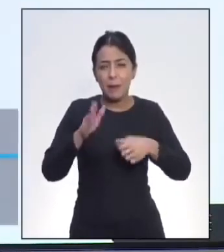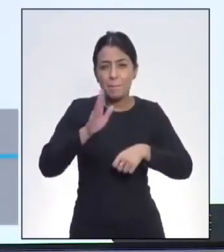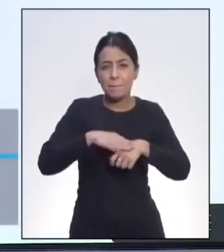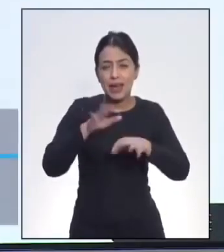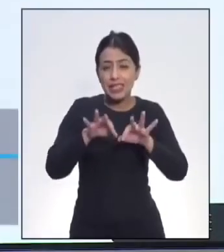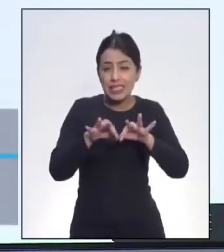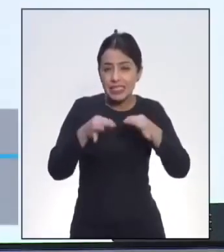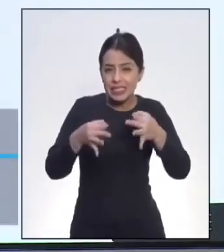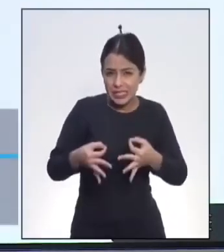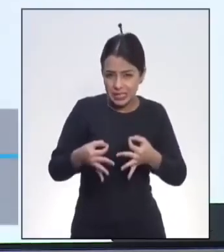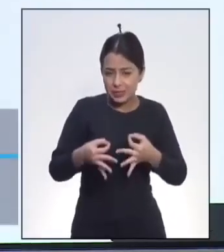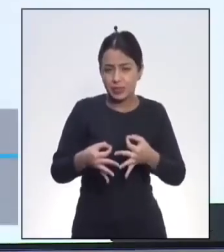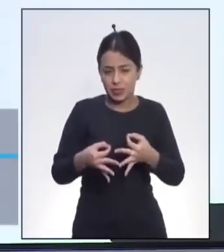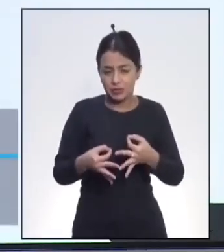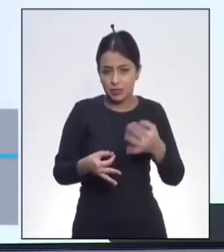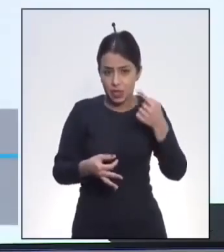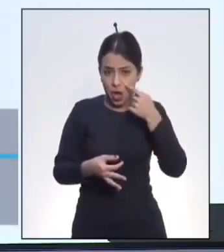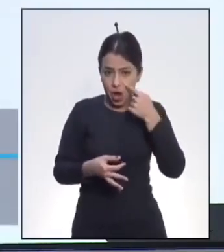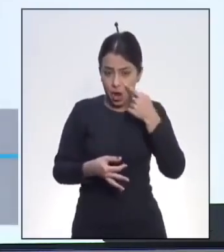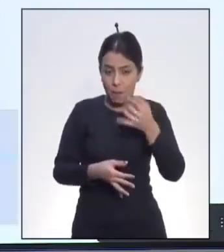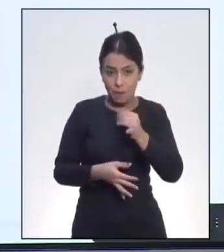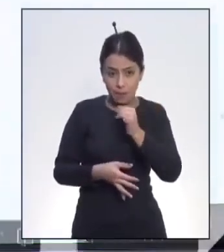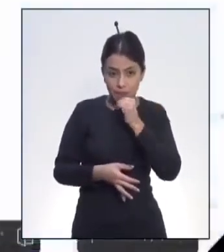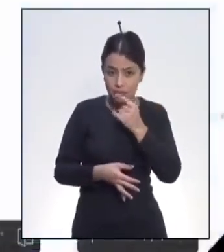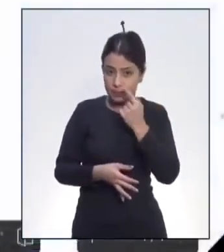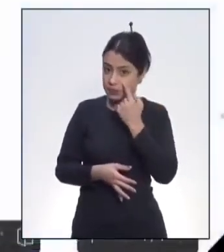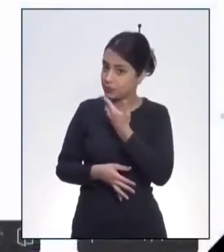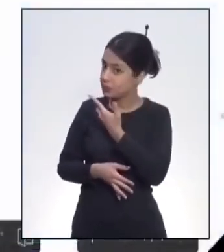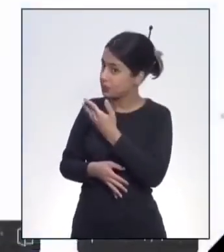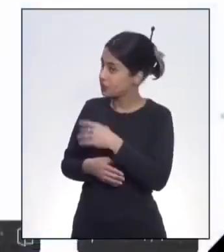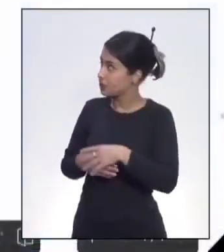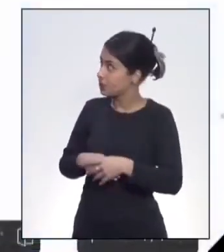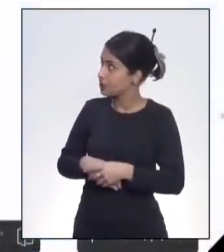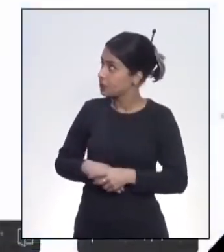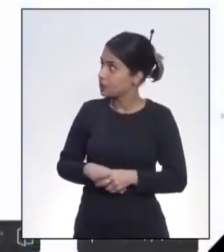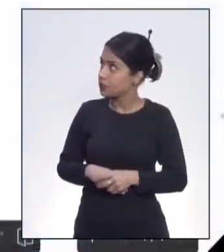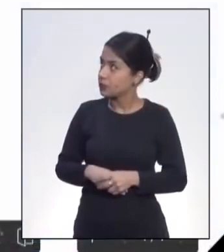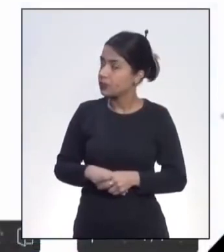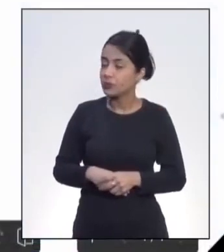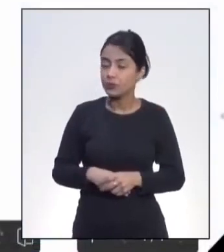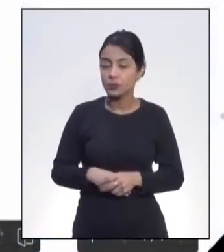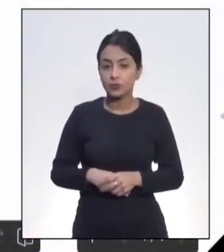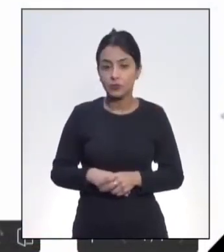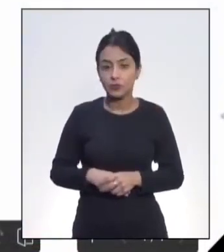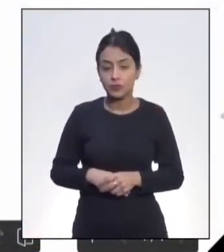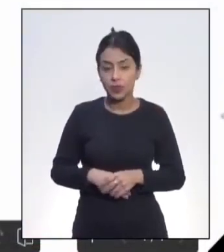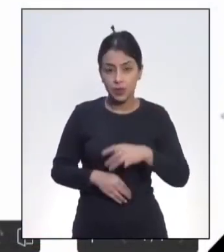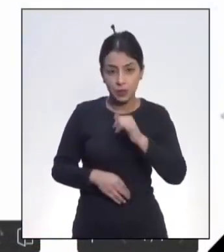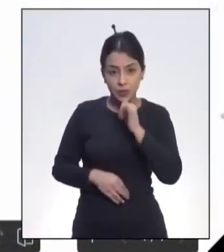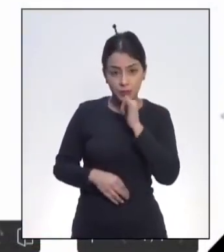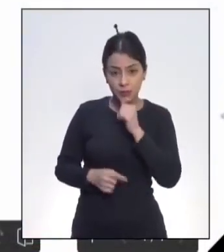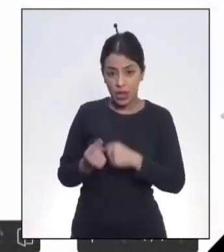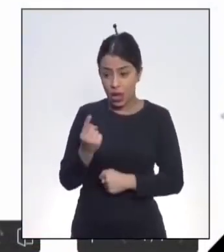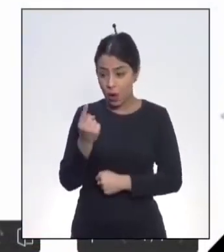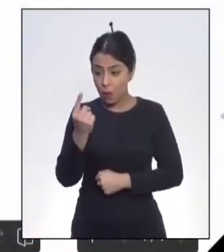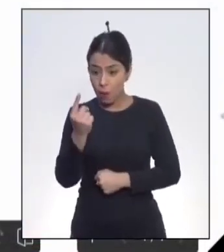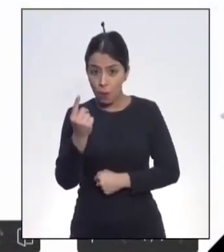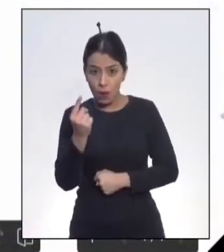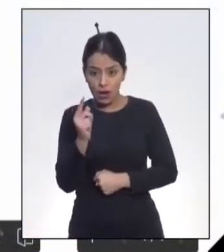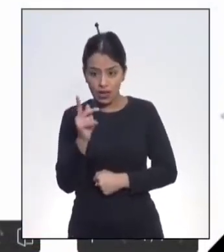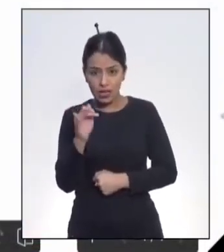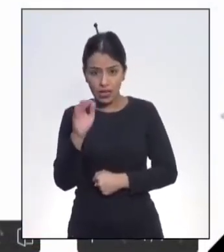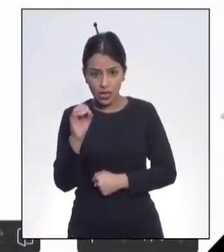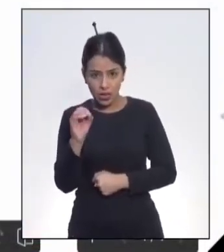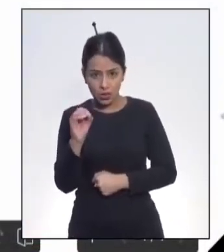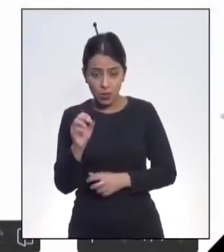para você perceber. O que a gente sabe? Por exemplo, Alessandra, eu sei que 1 quilograma corresponde a